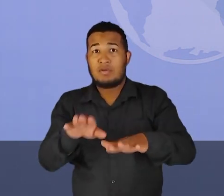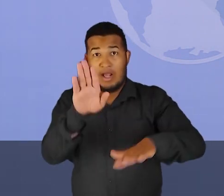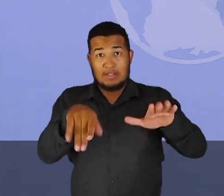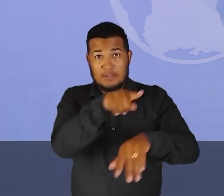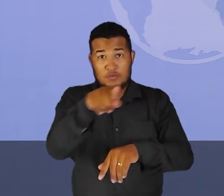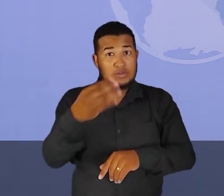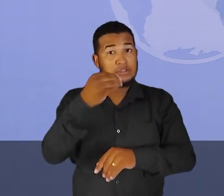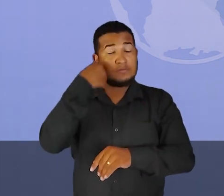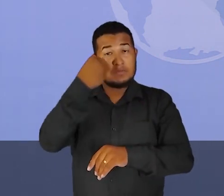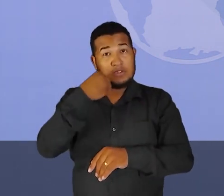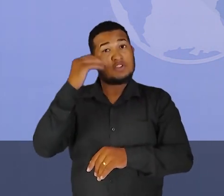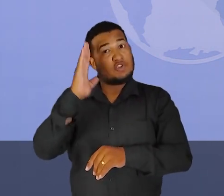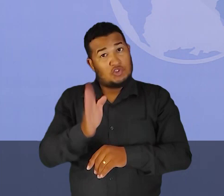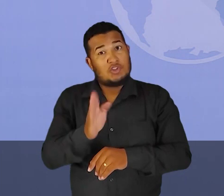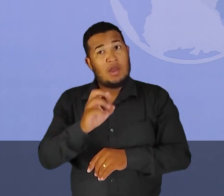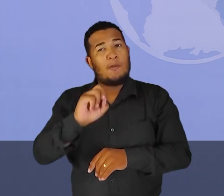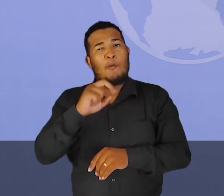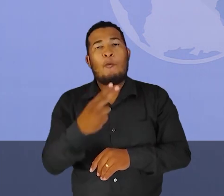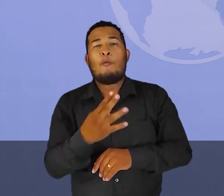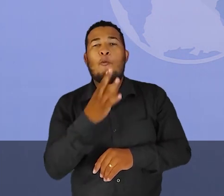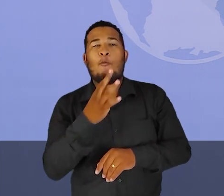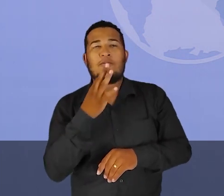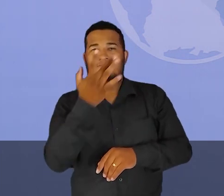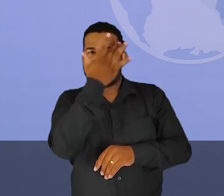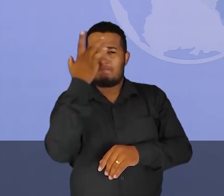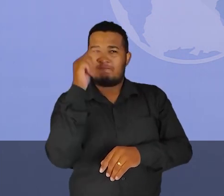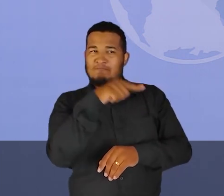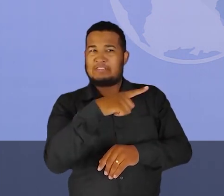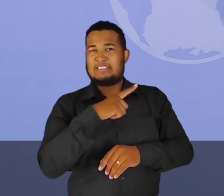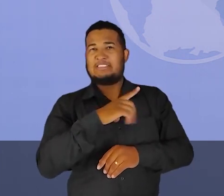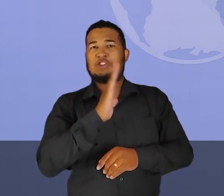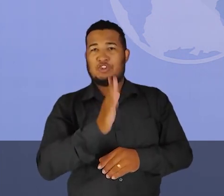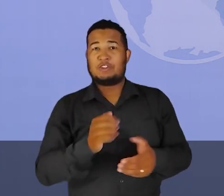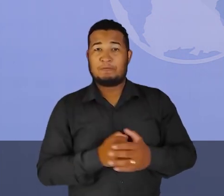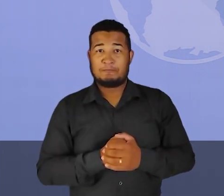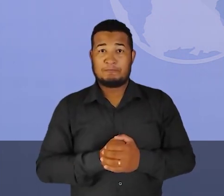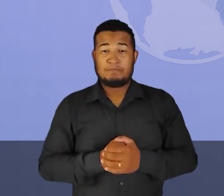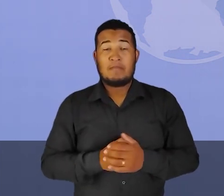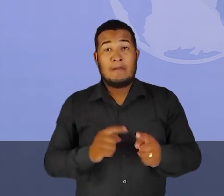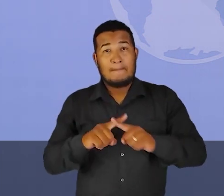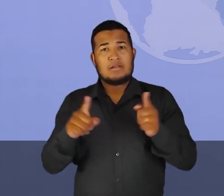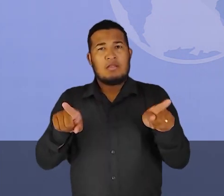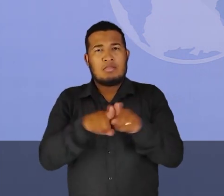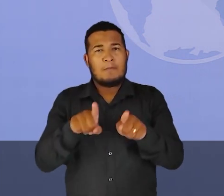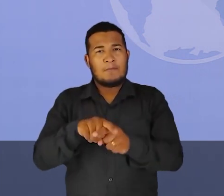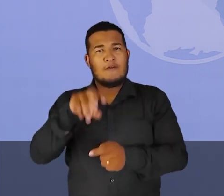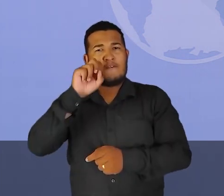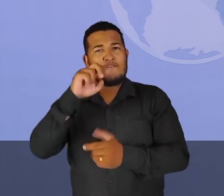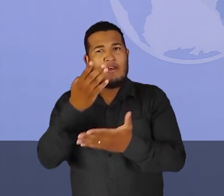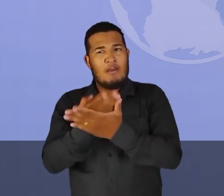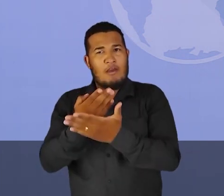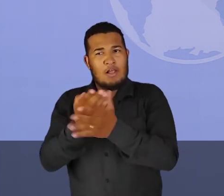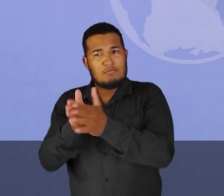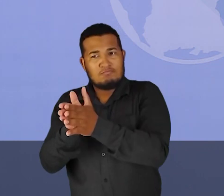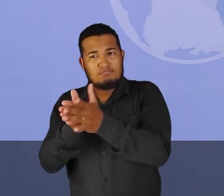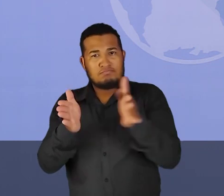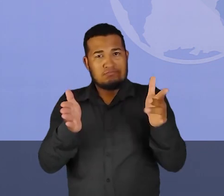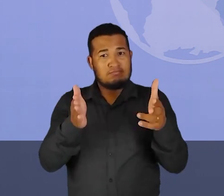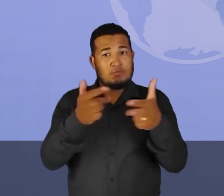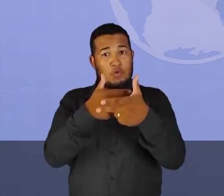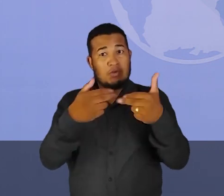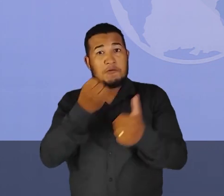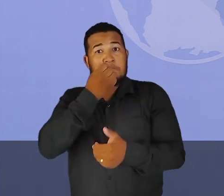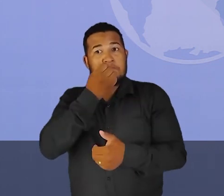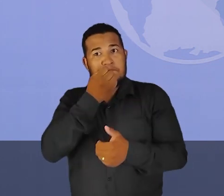tenha vivenciado algumas dessas ou conhece alguém que vivencia. Mas nós vamos observar durante essa aula também os benefícios dessa